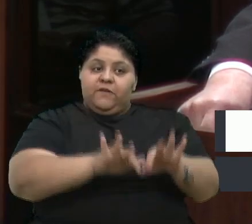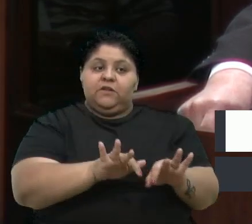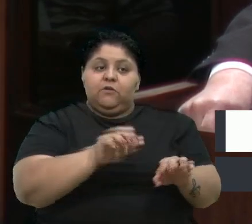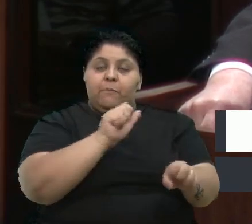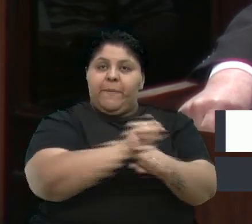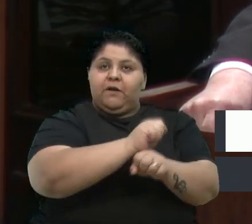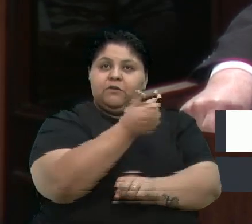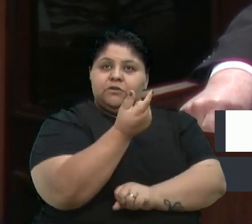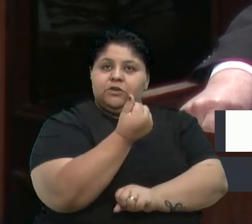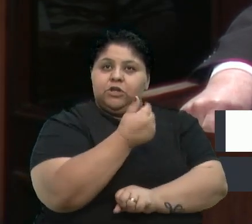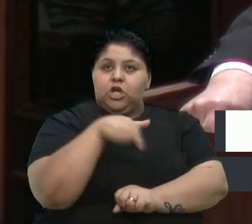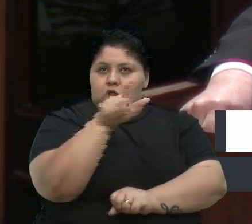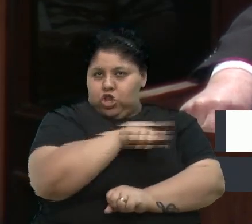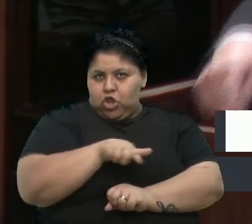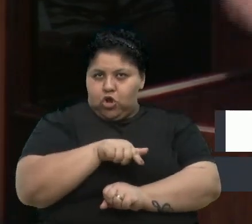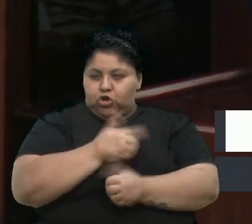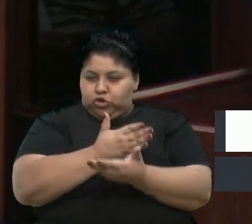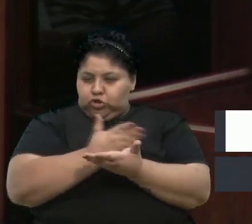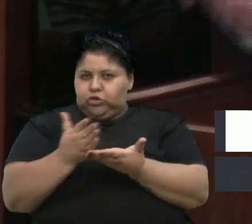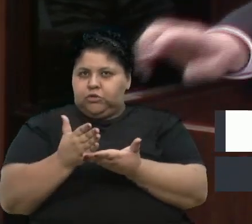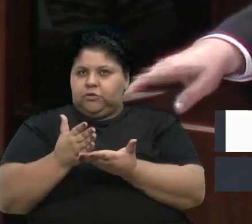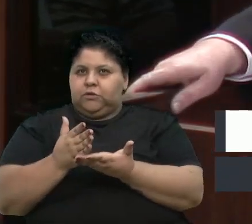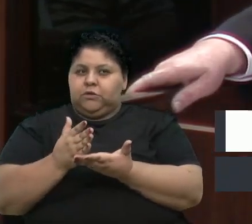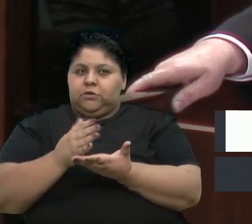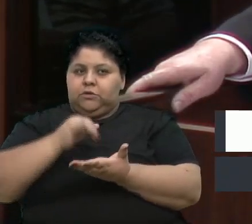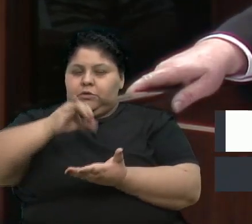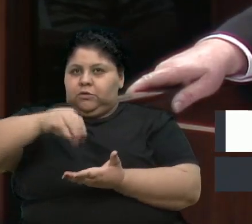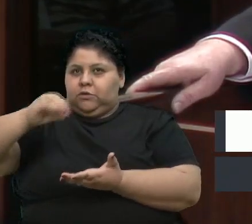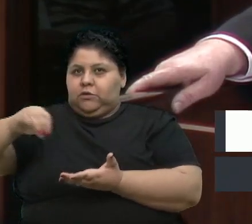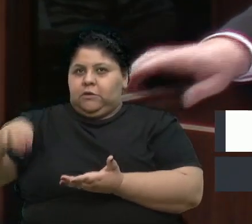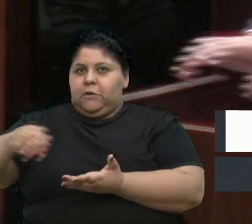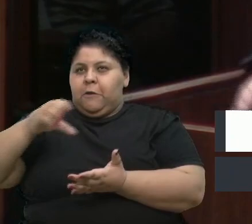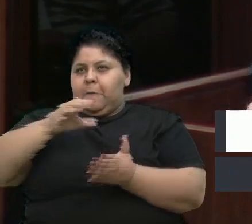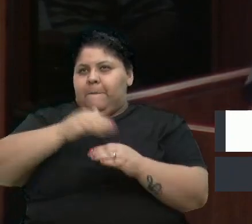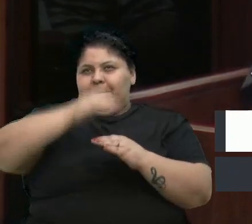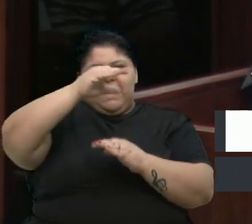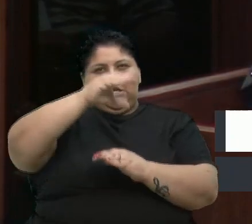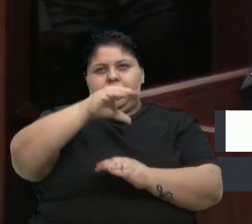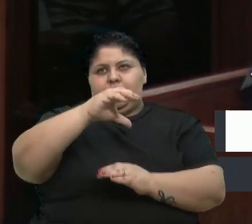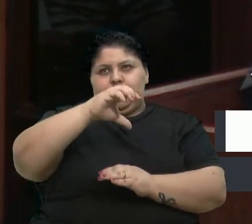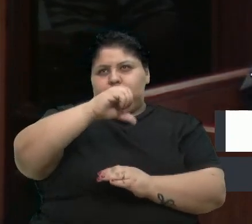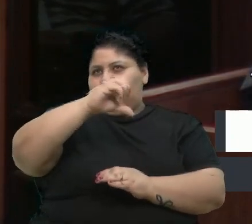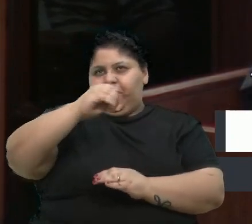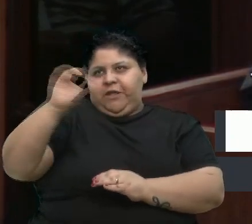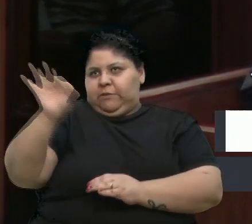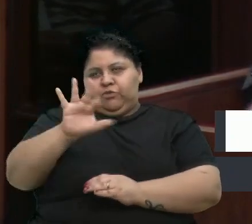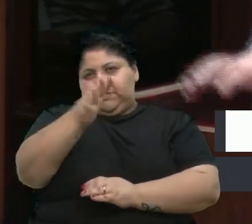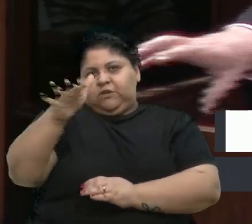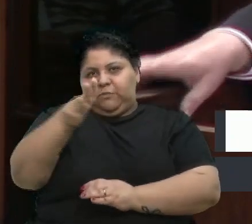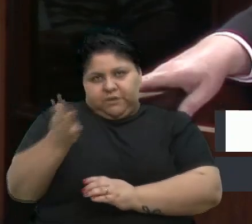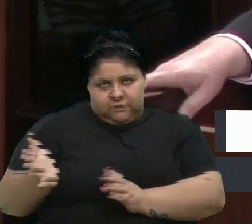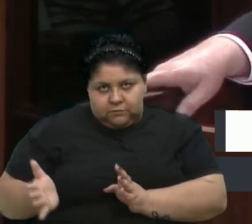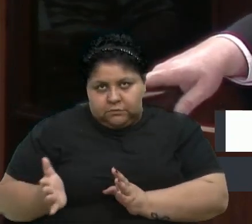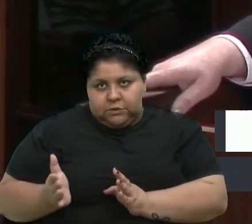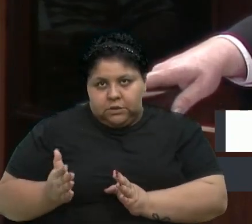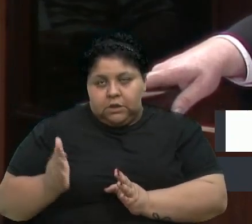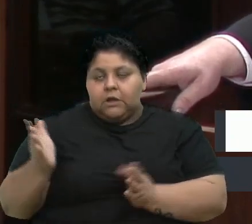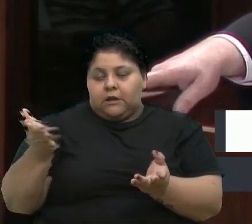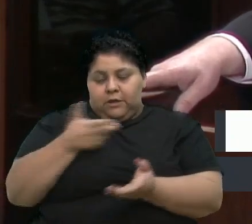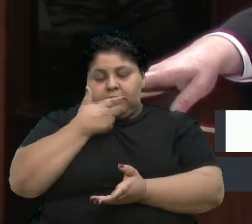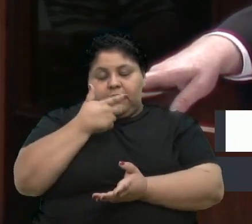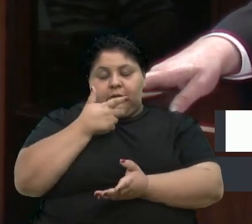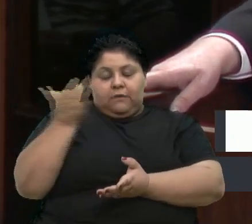processo inflacionário, vereador Fantinel, de mais de 80%, 90%. Então, nesse caso, eu queria dizer, senhor